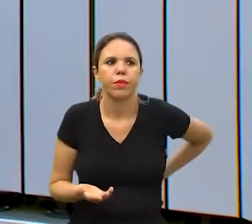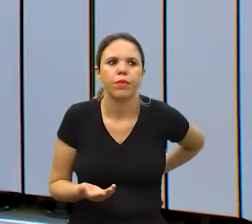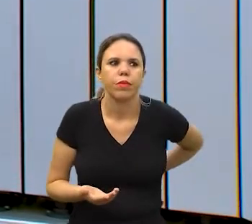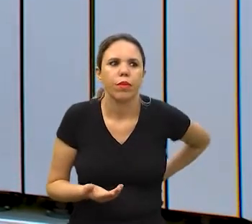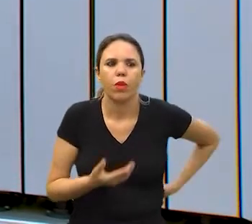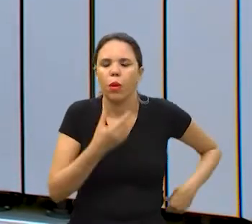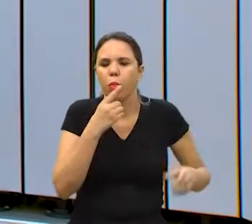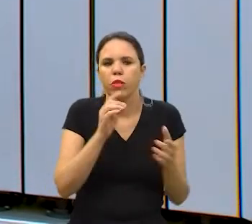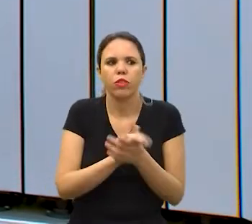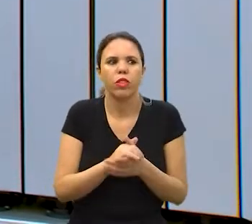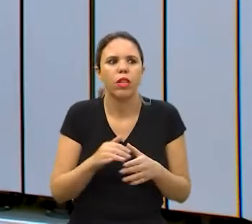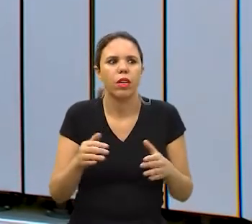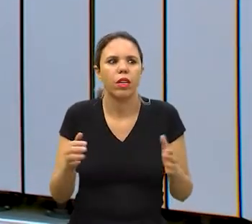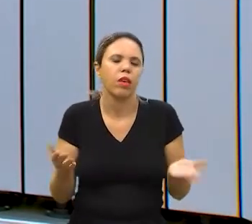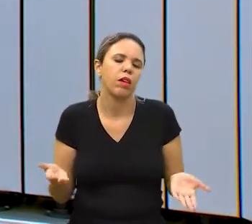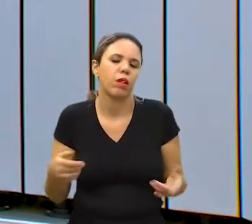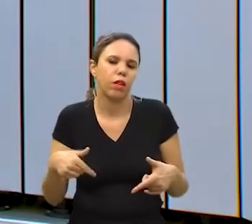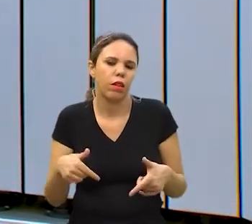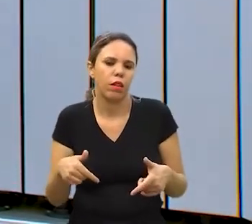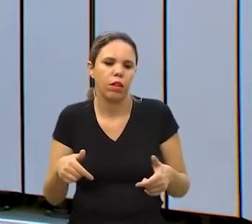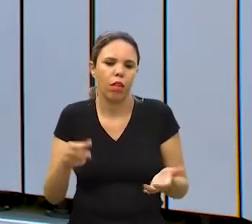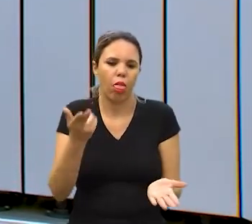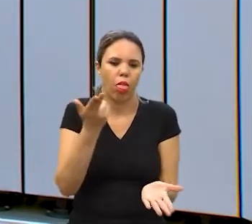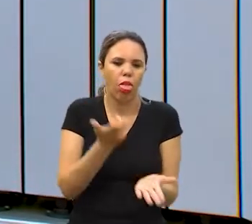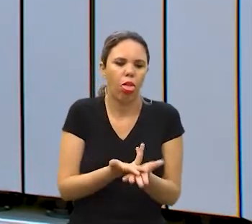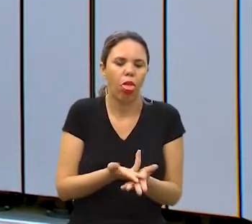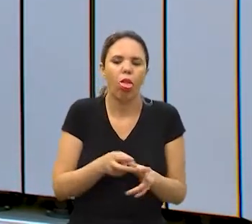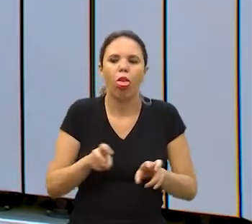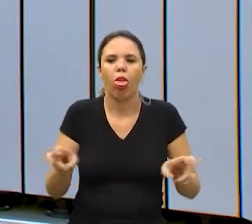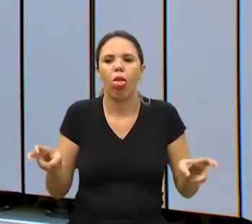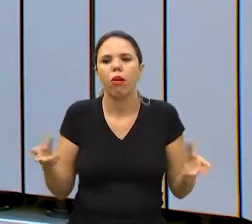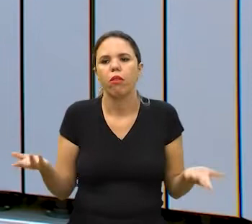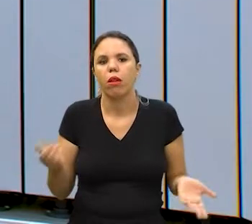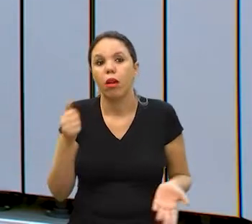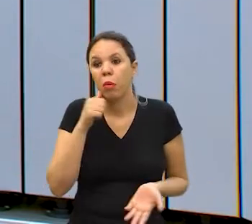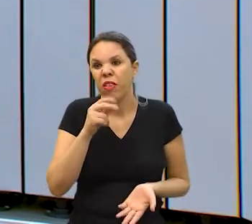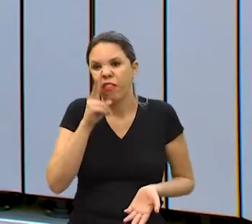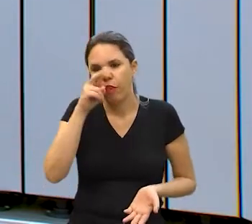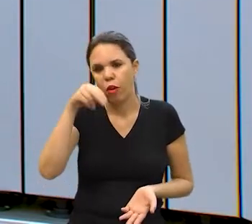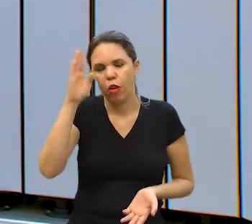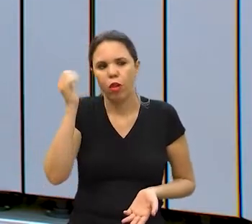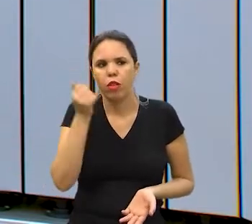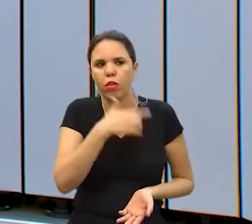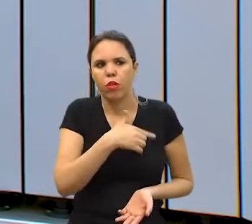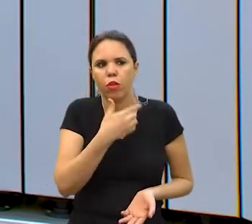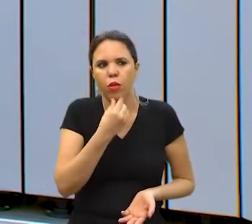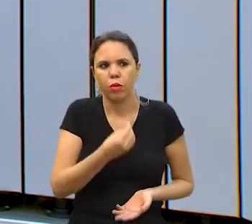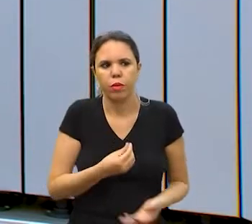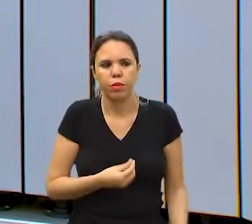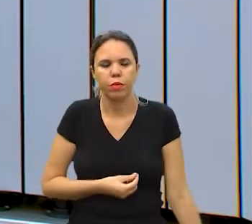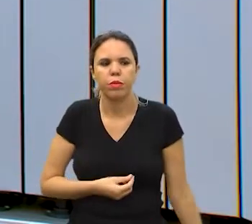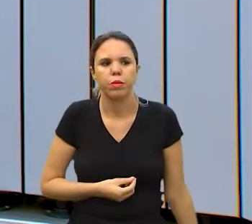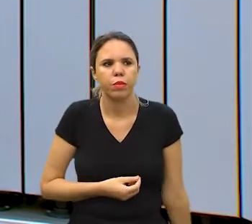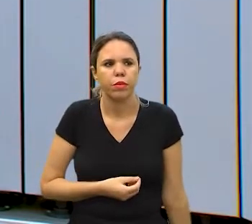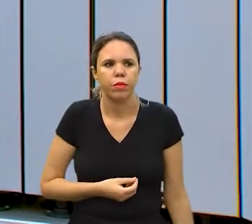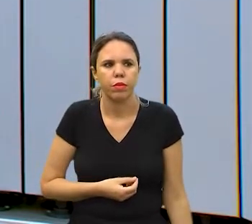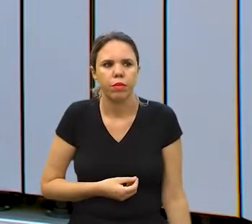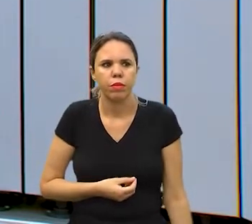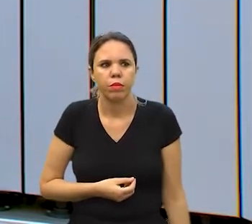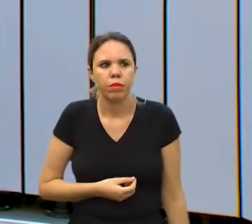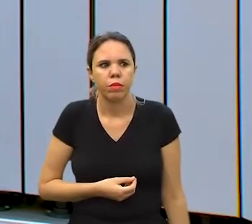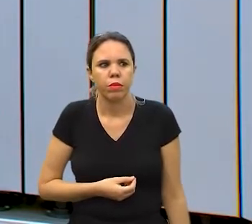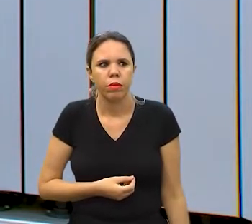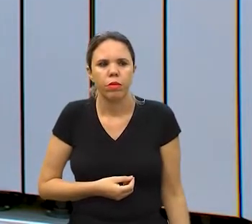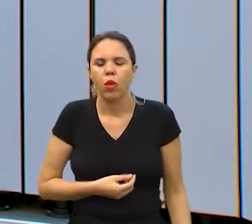Então, o marido não, o marido chega em casa, trabalhou, deita no sofá, onde for e fica ali. Então, a mulher ela é muito mais forte que o homem, muito mais forte. Só